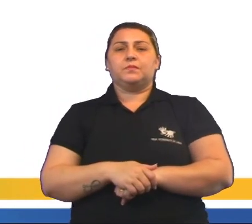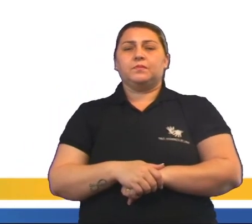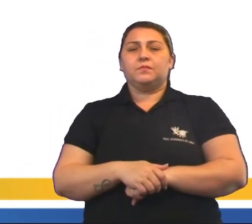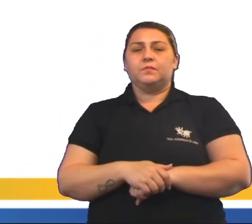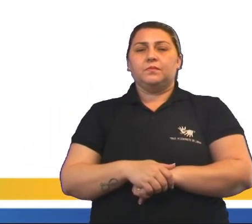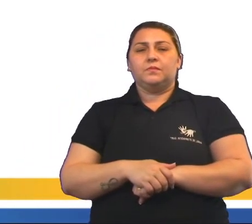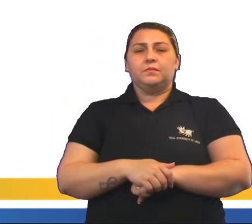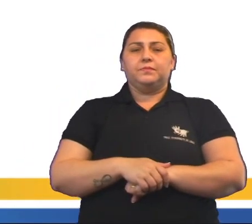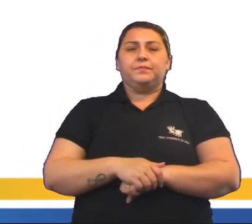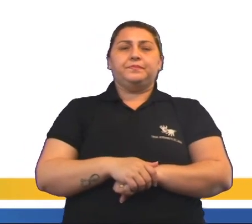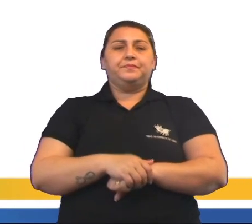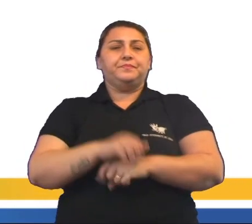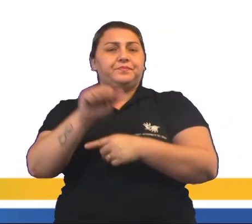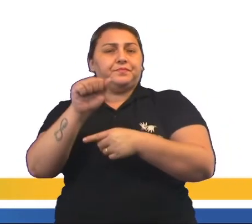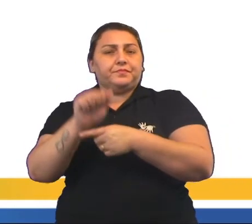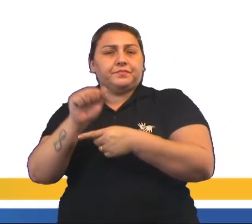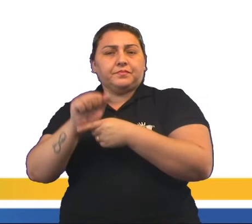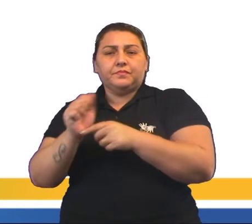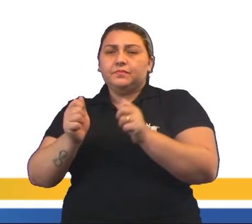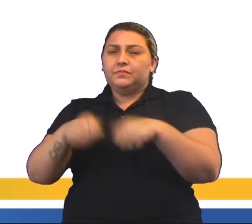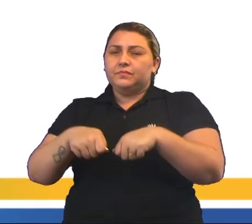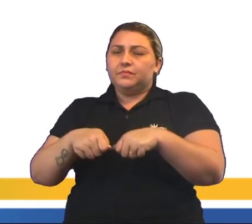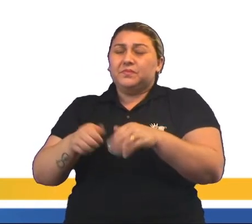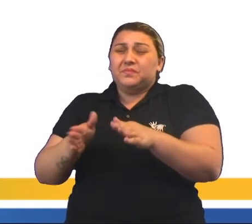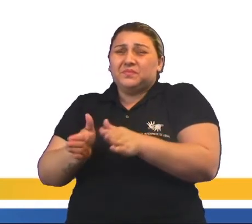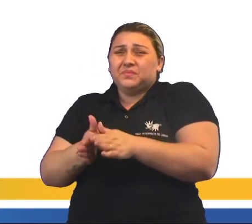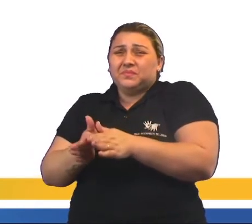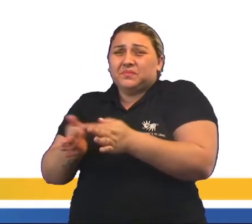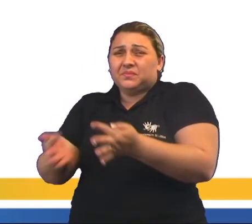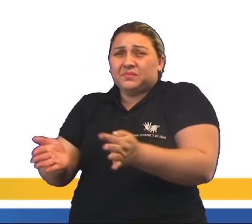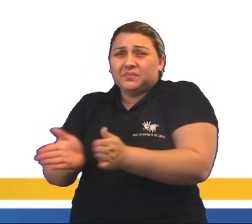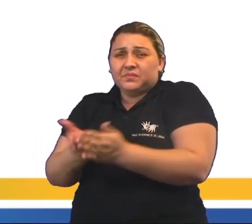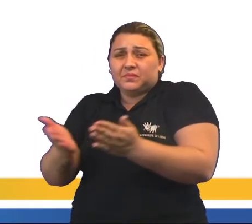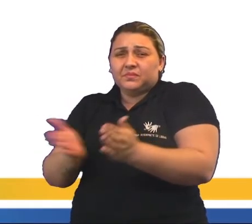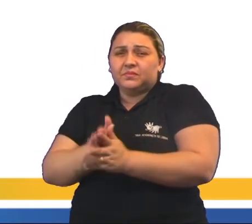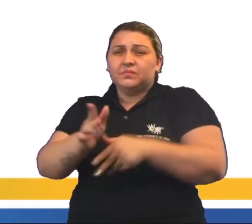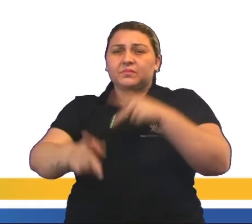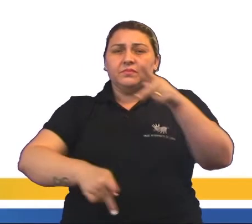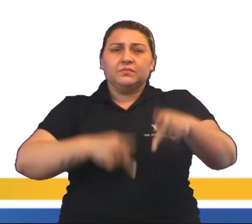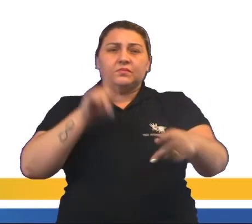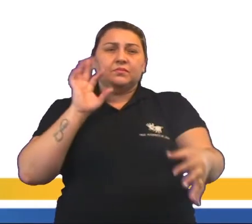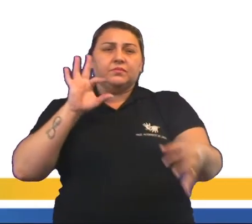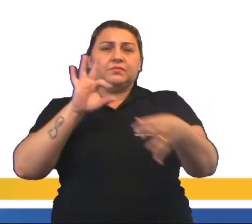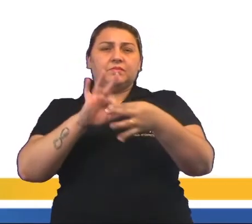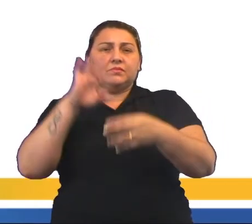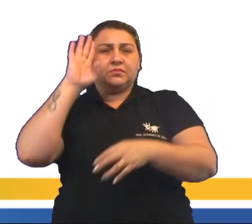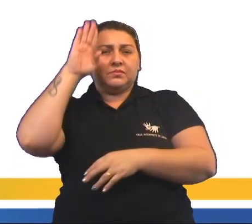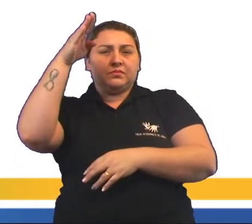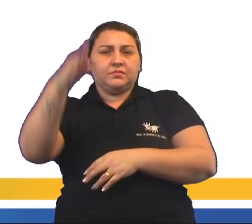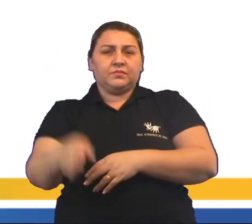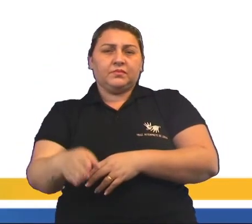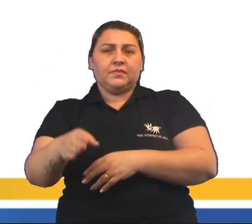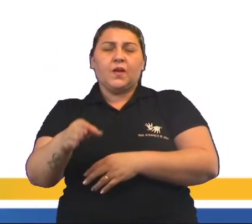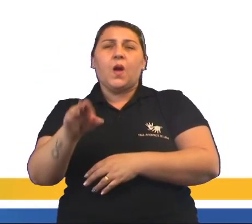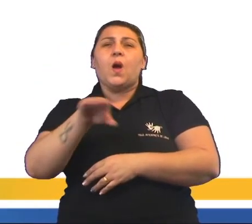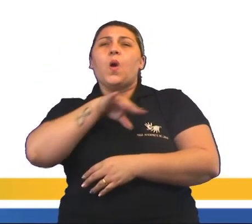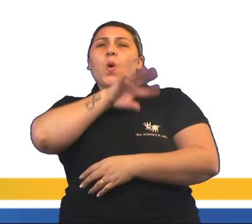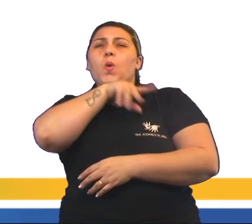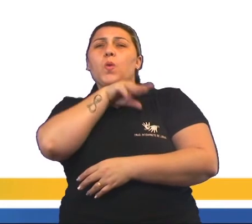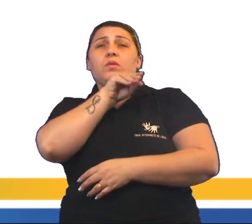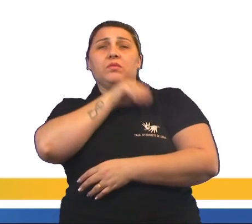está correta. Letra A. As condições de miserabilidade da população estão